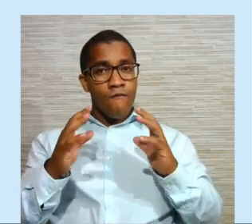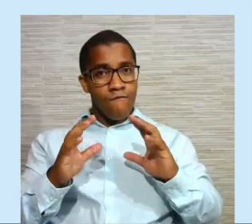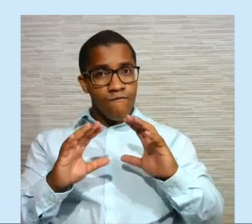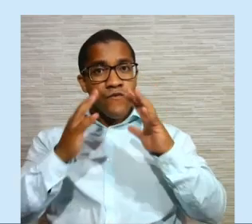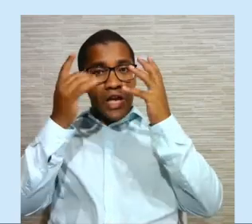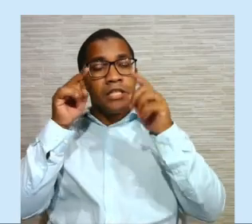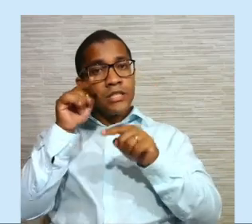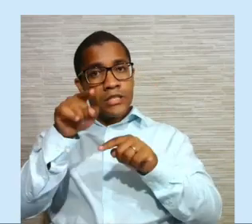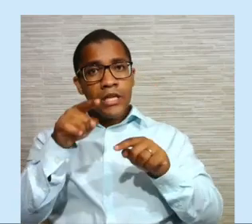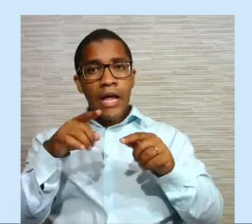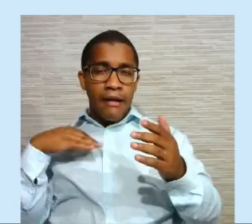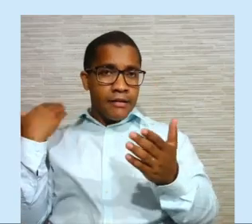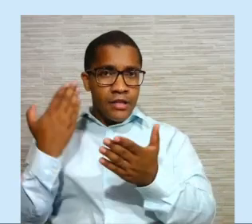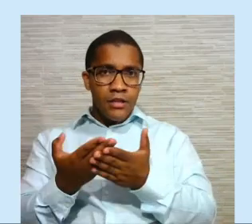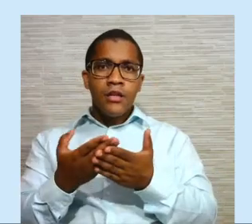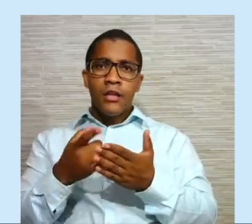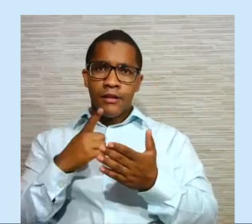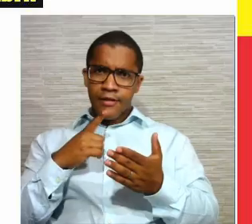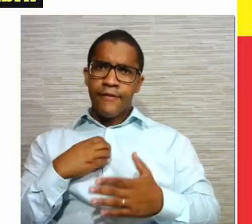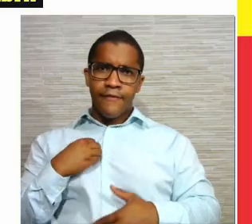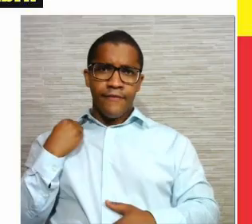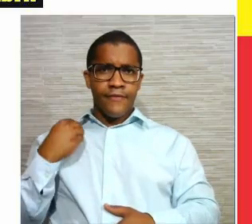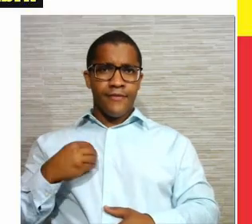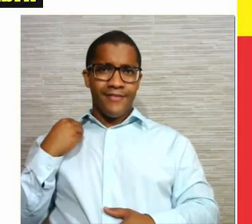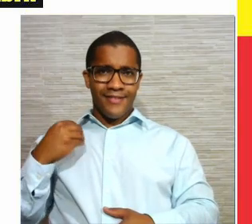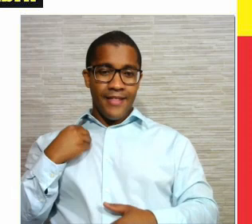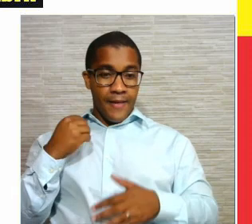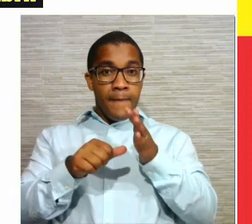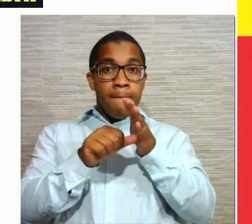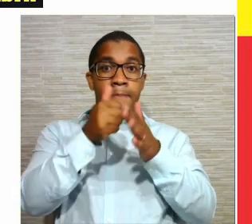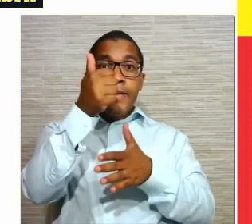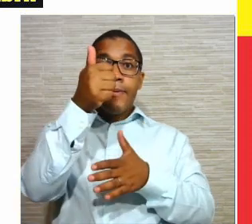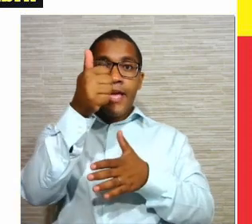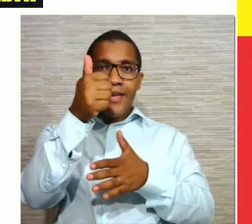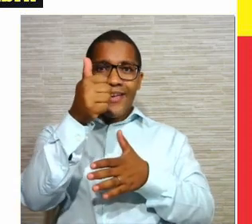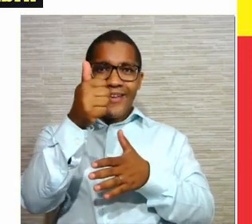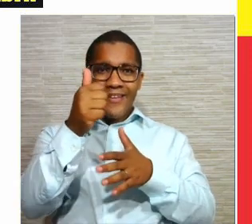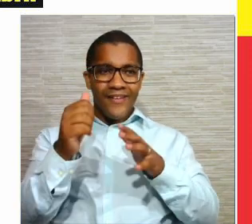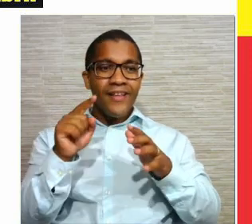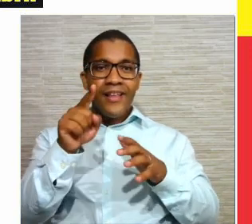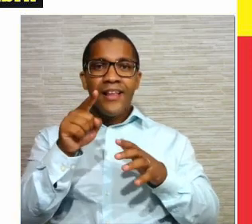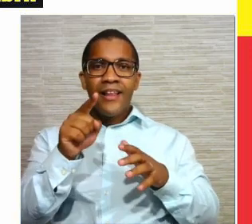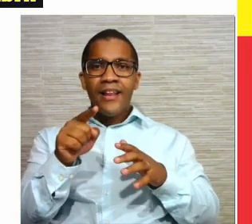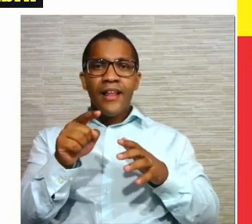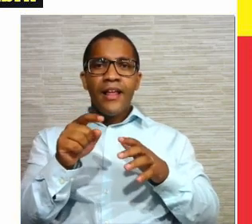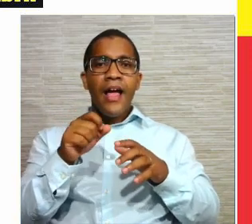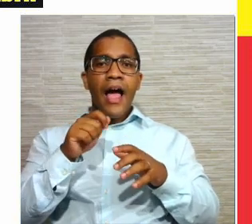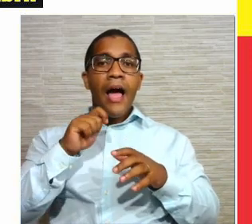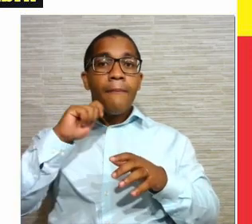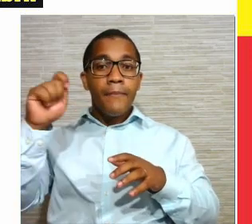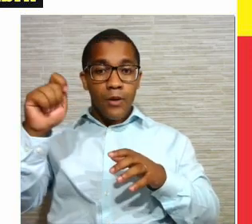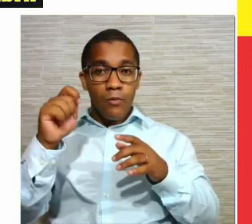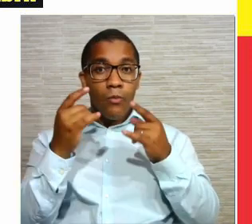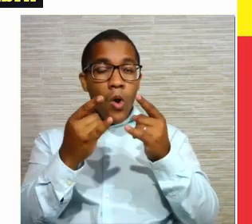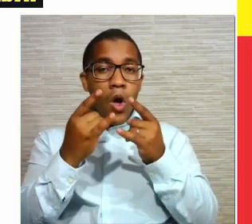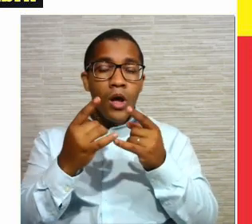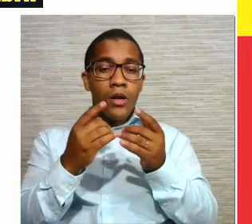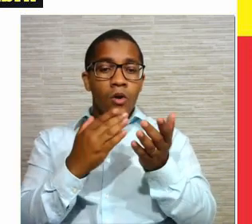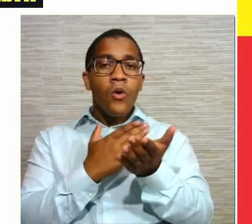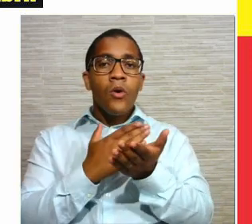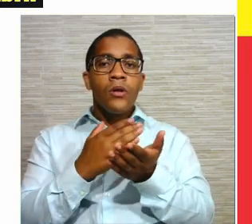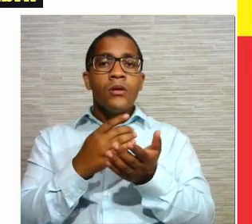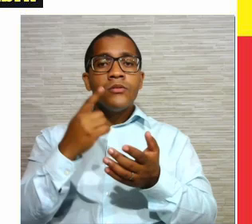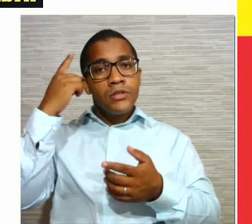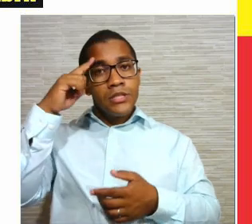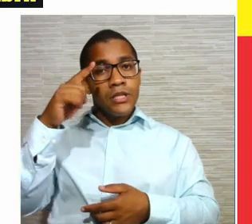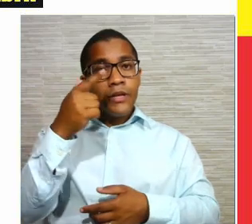grande peso e ainda hoje acontece. A primeira edição do Abril pro Rock aconteceu no dia 25 de